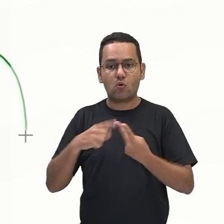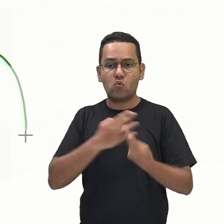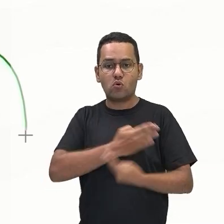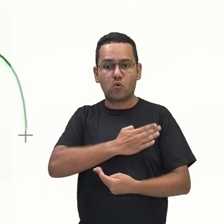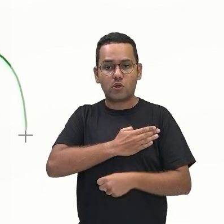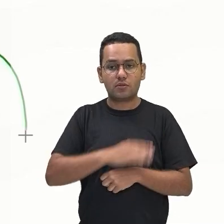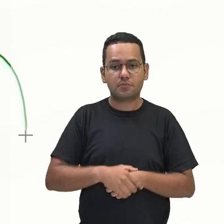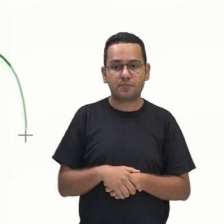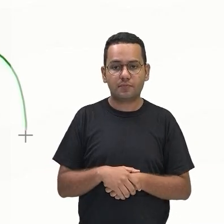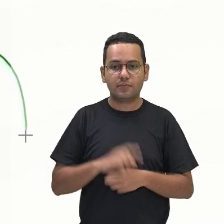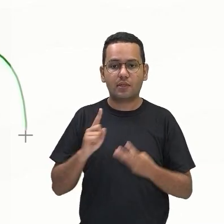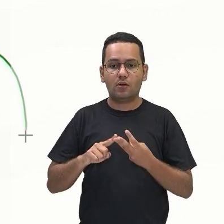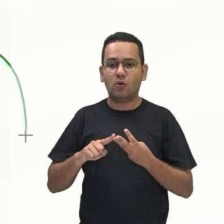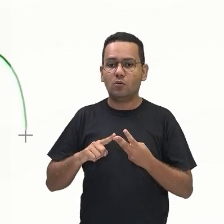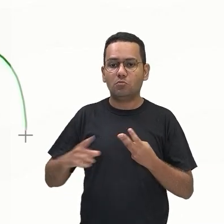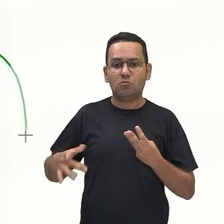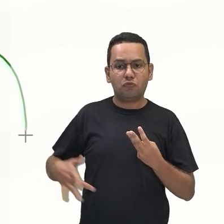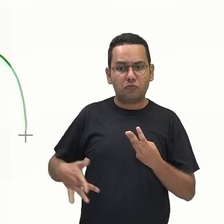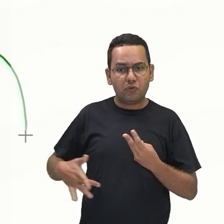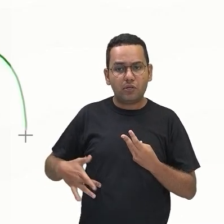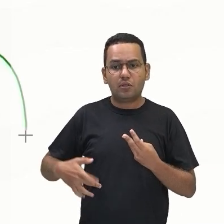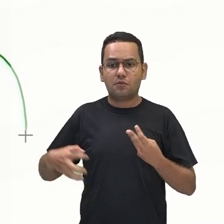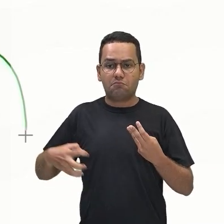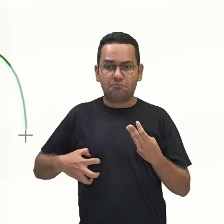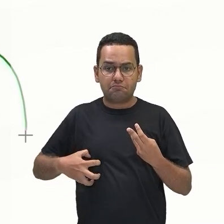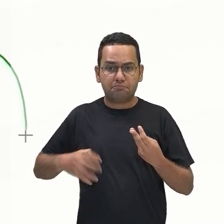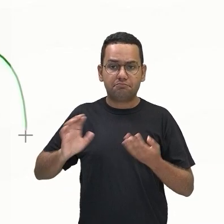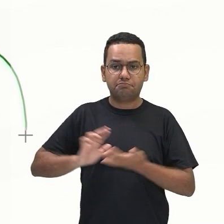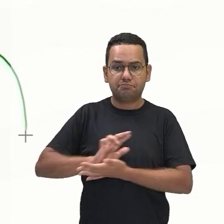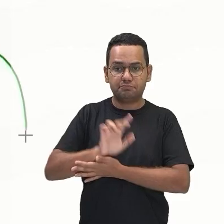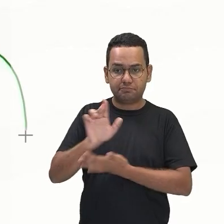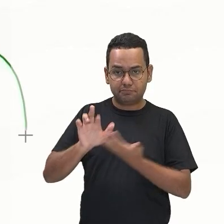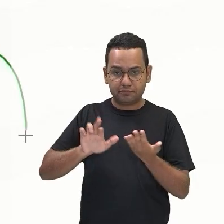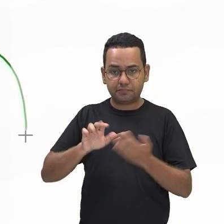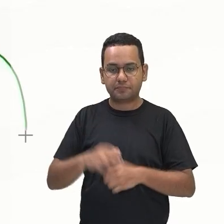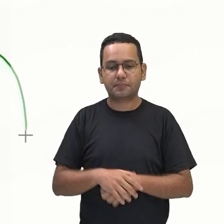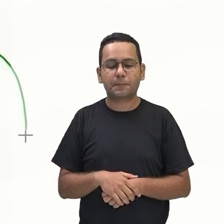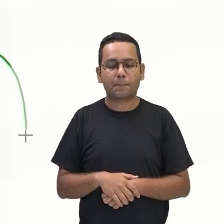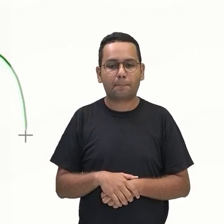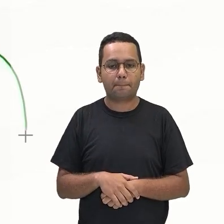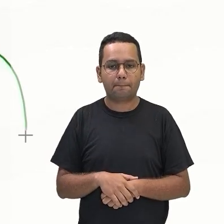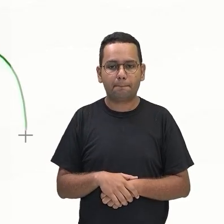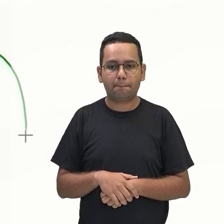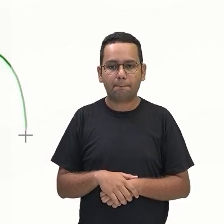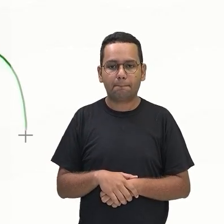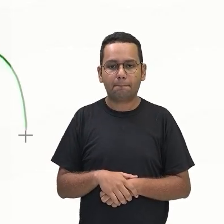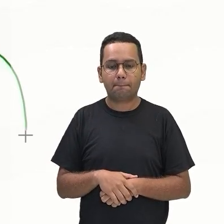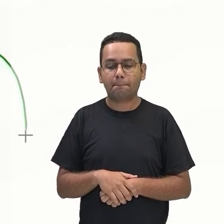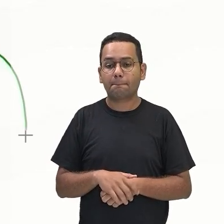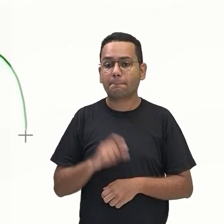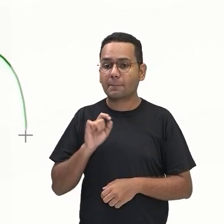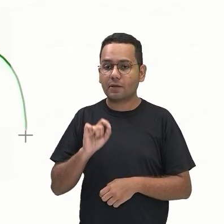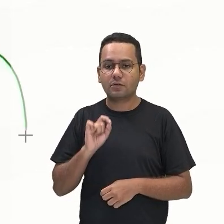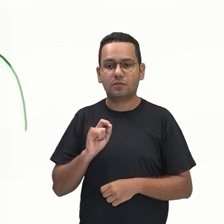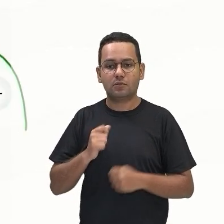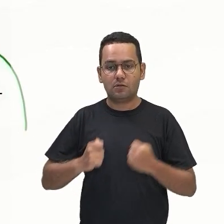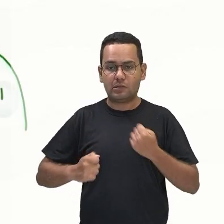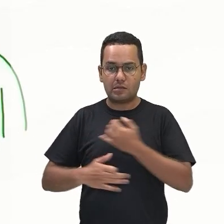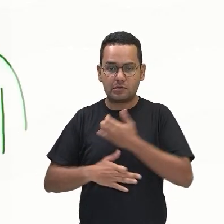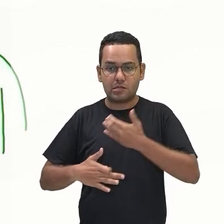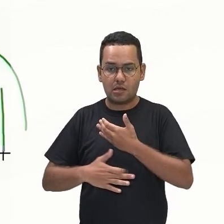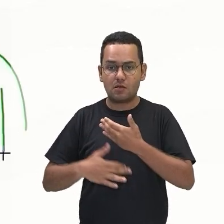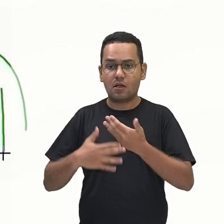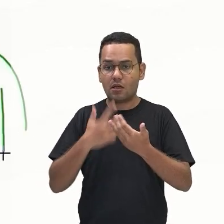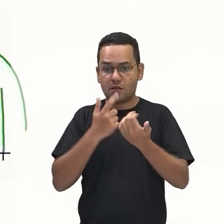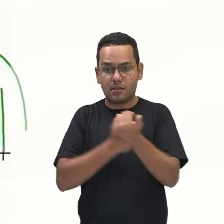coração, no fígado, nos rins, né? É onde vão levar aí, ó, sangue aos tecidos para fornecer o